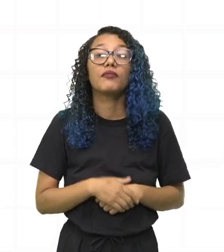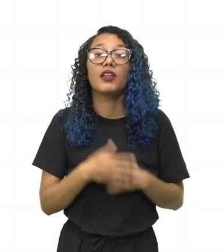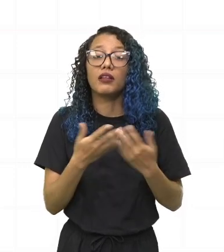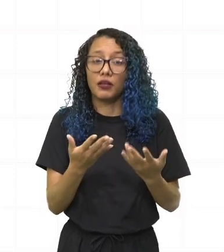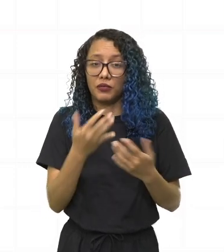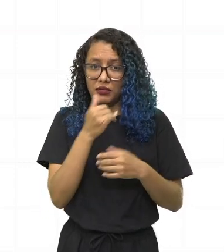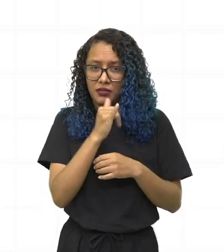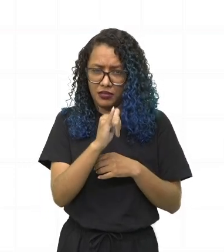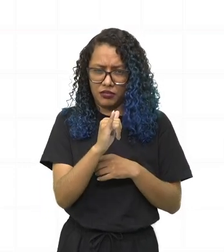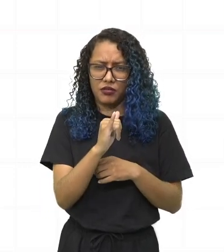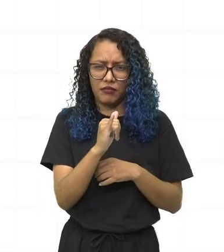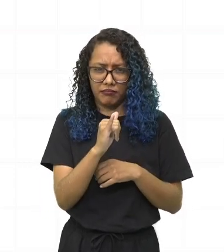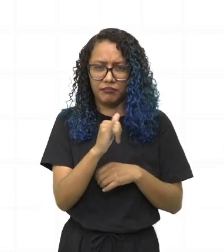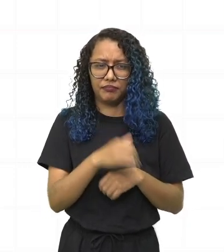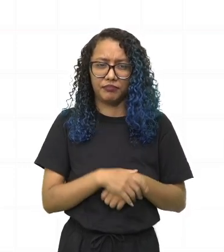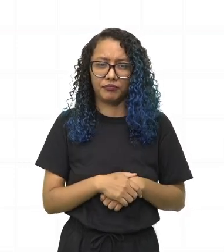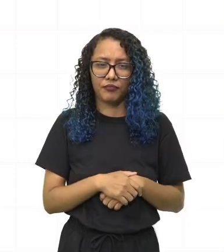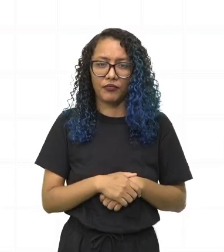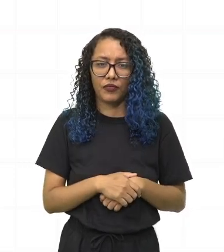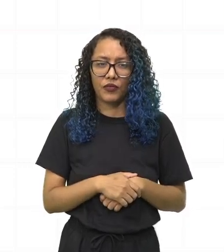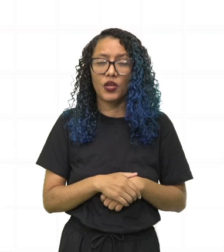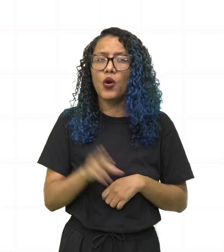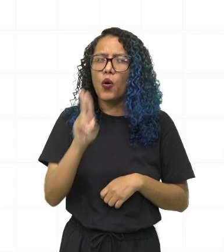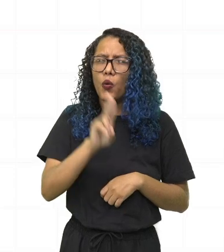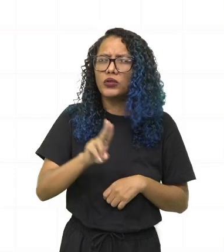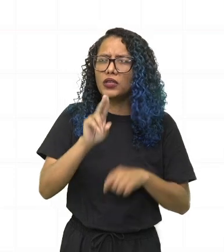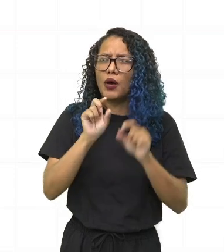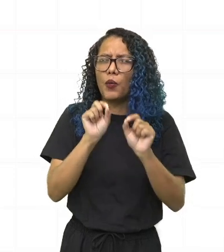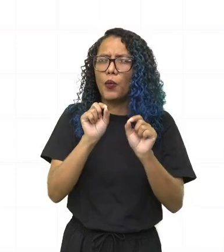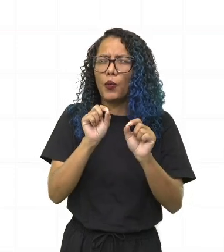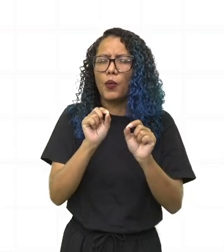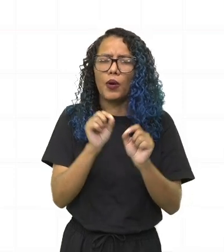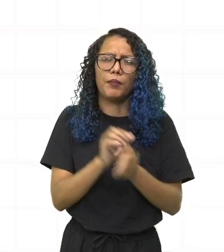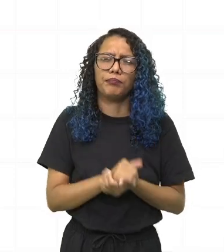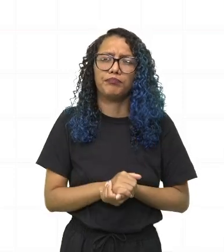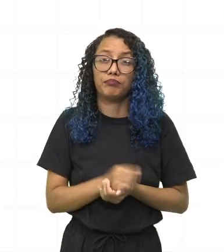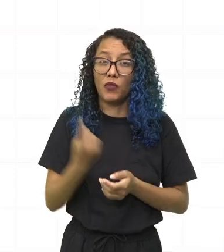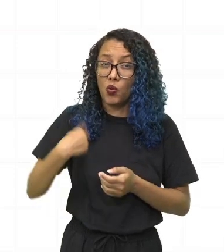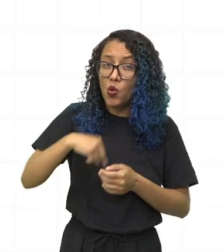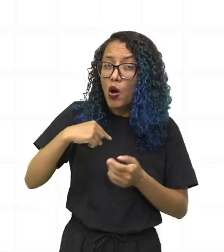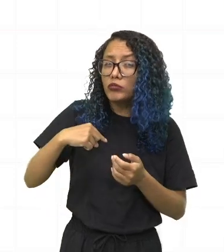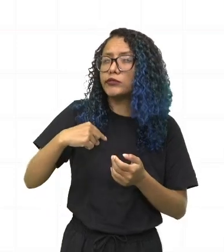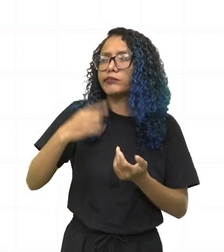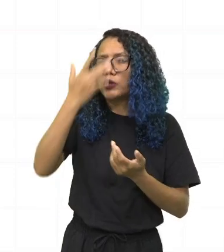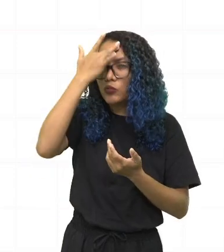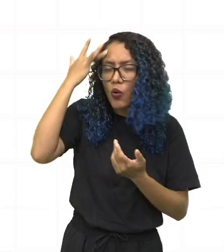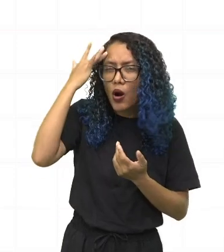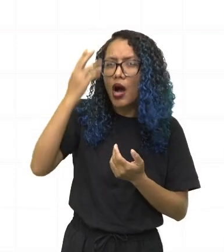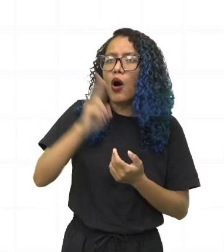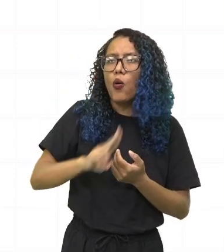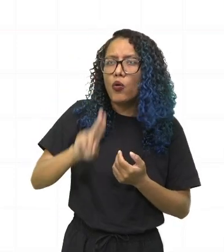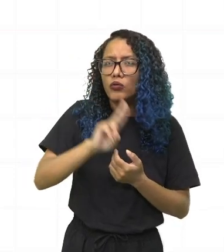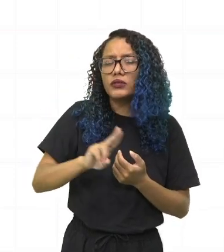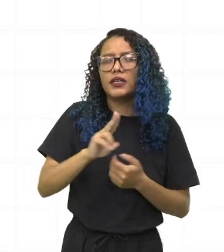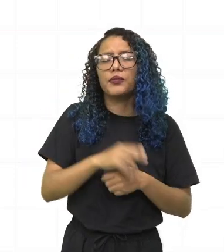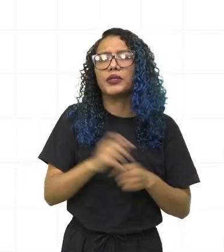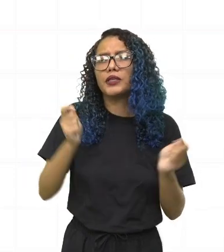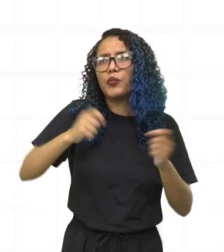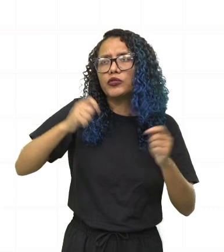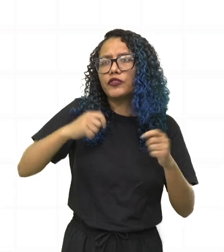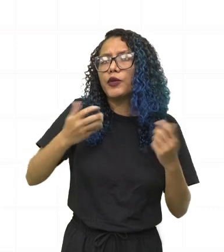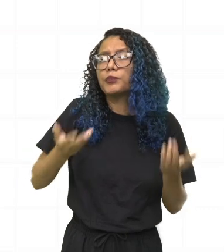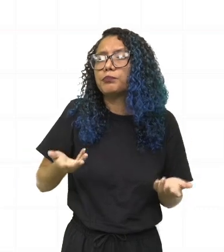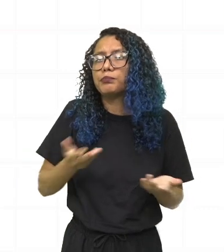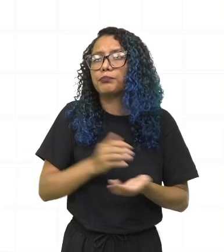energia, por sua vez, ela é utilizada, né, pelos seres humanos, por nós, para propiciar,